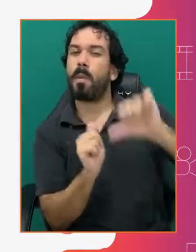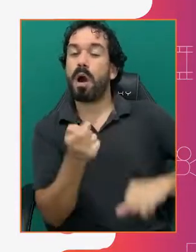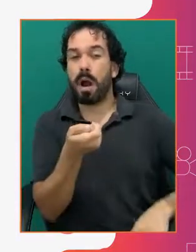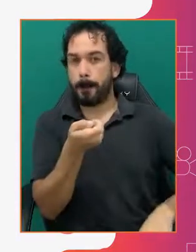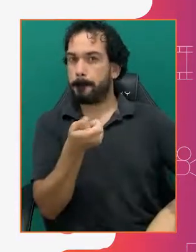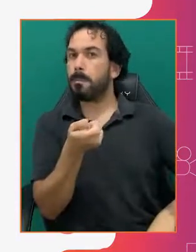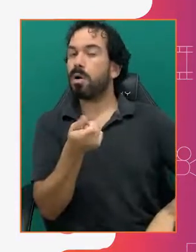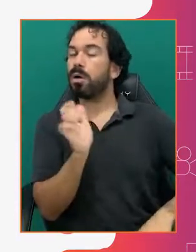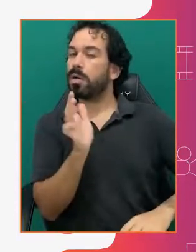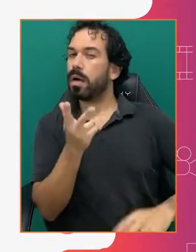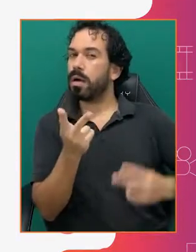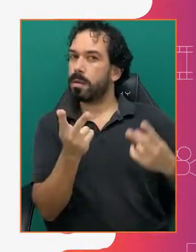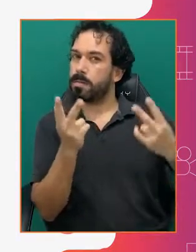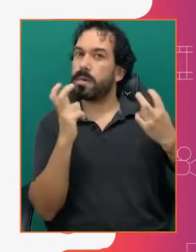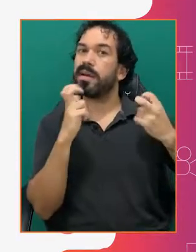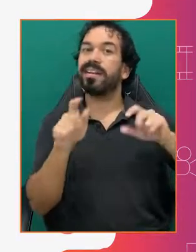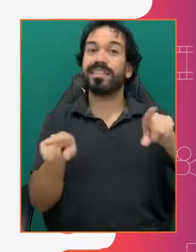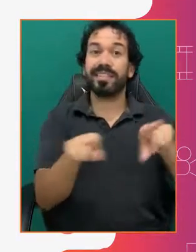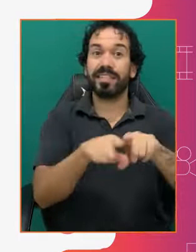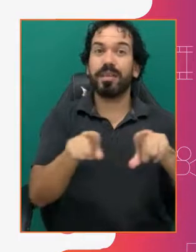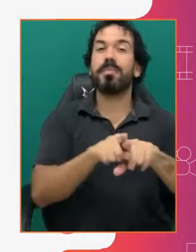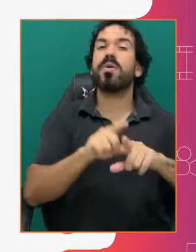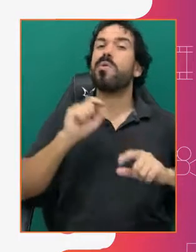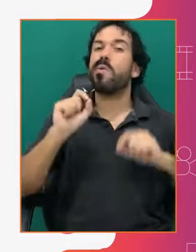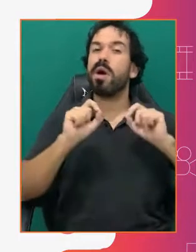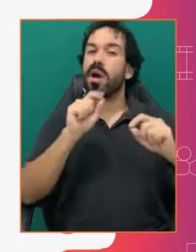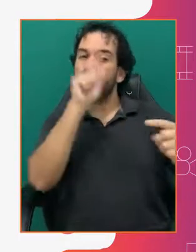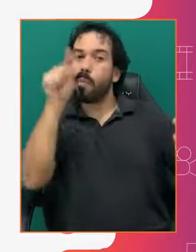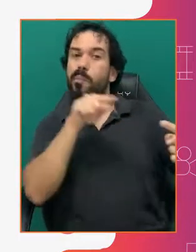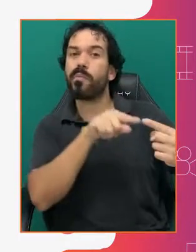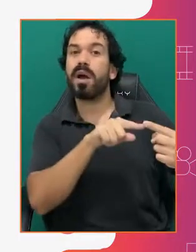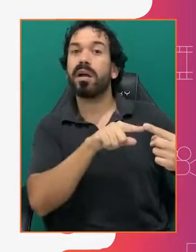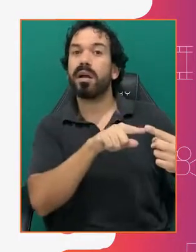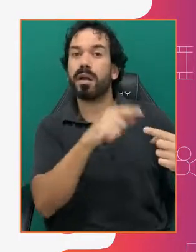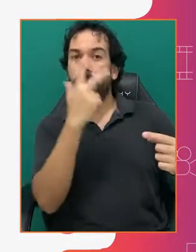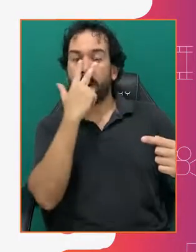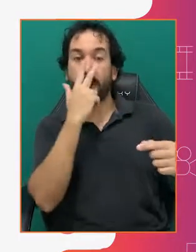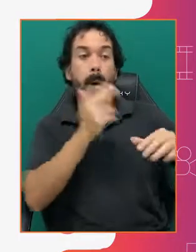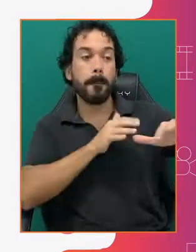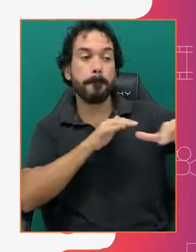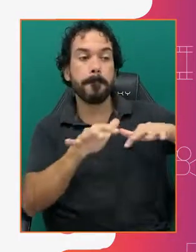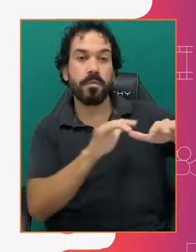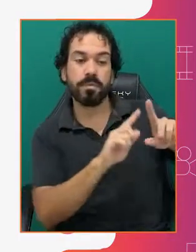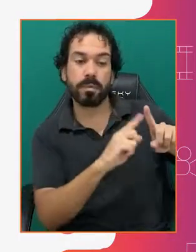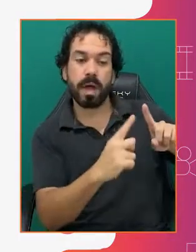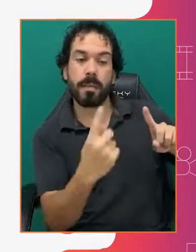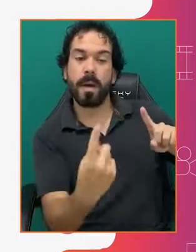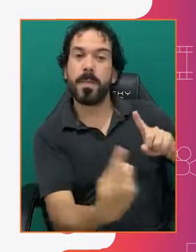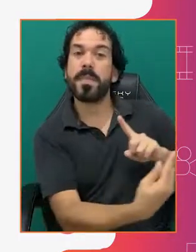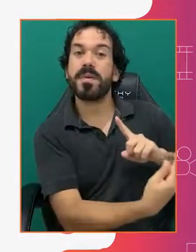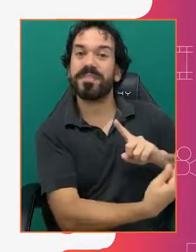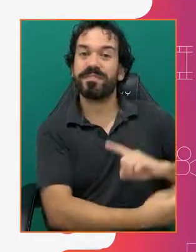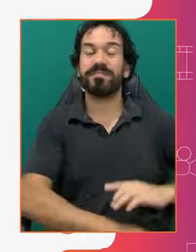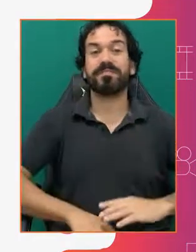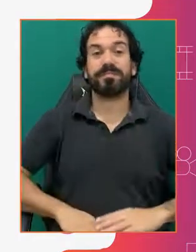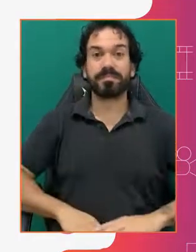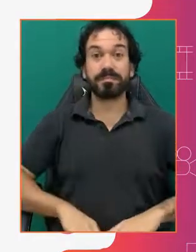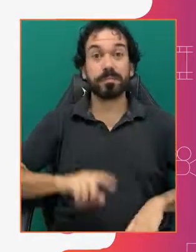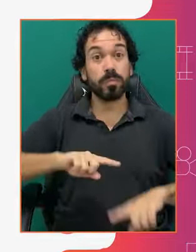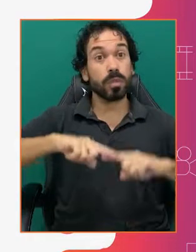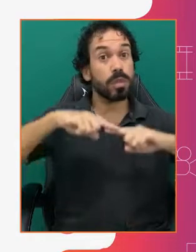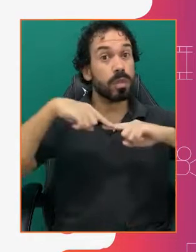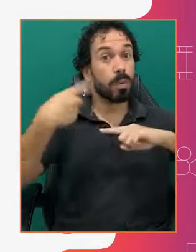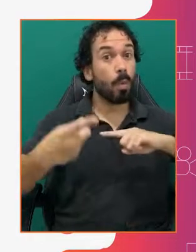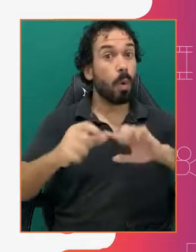elas, e já dava também essa intenção de continuidade de uma imagem para outra. No